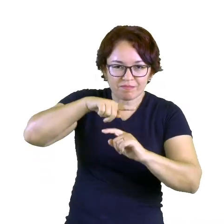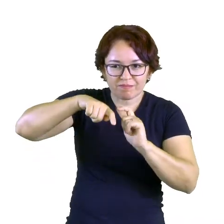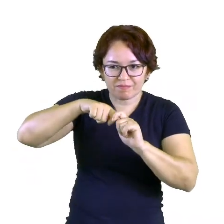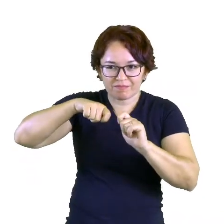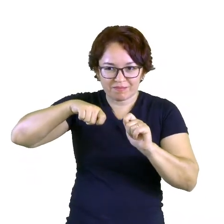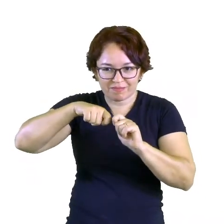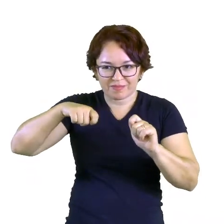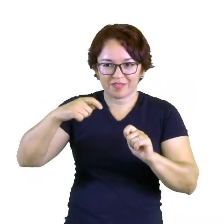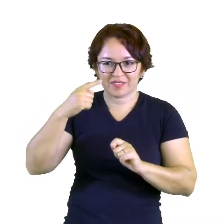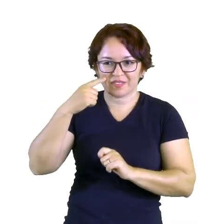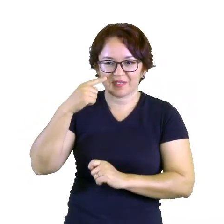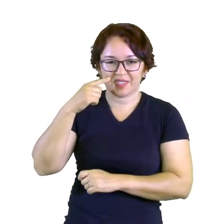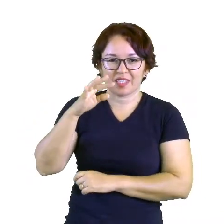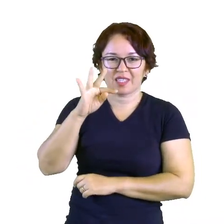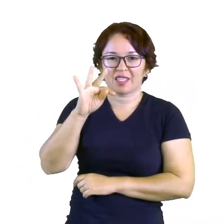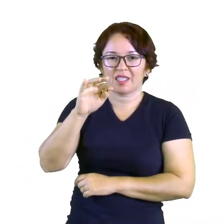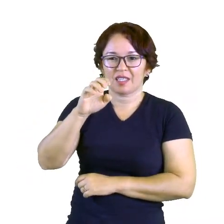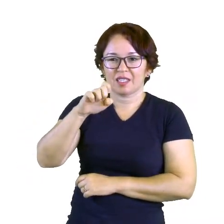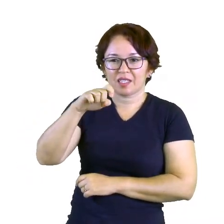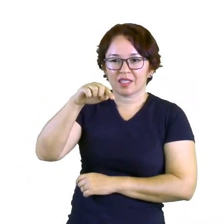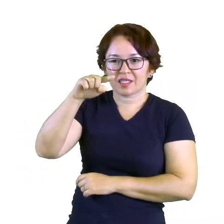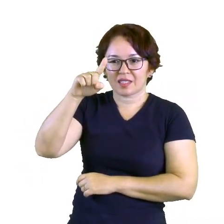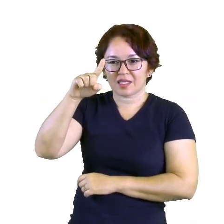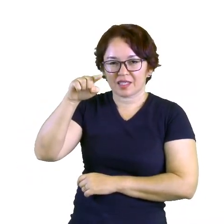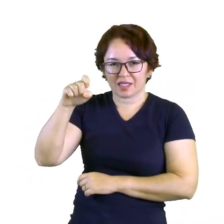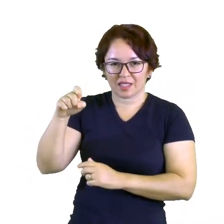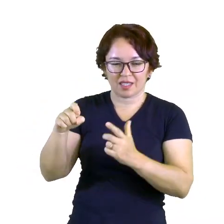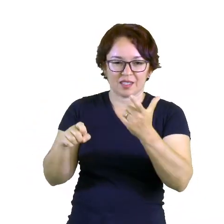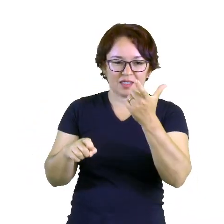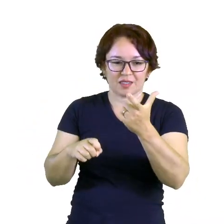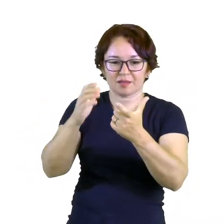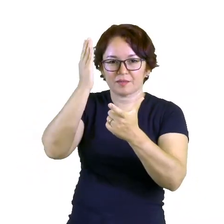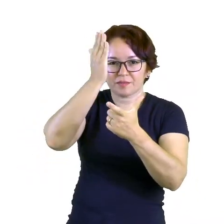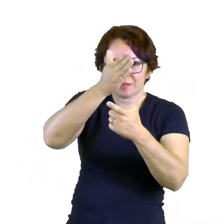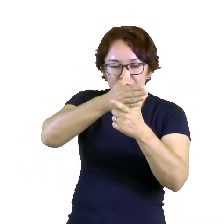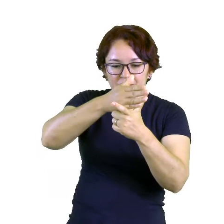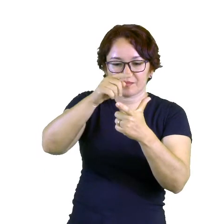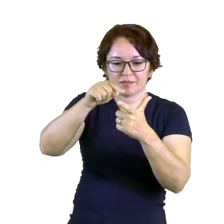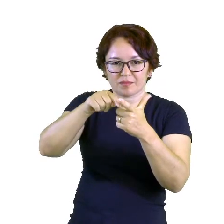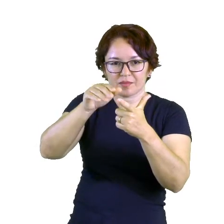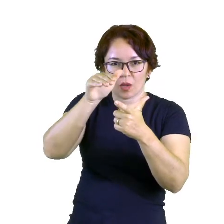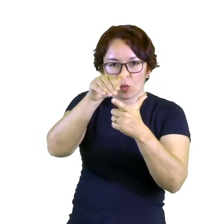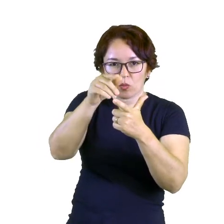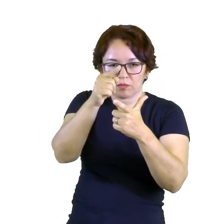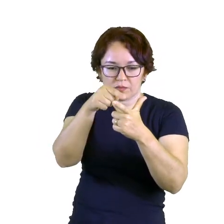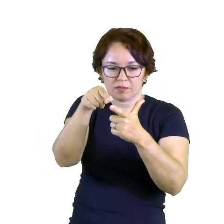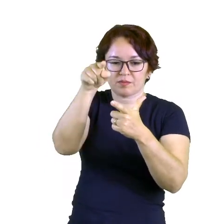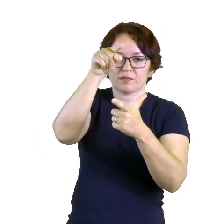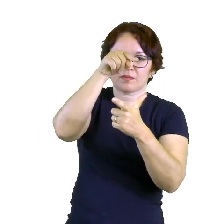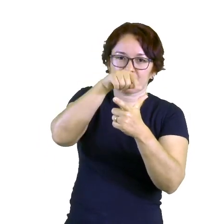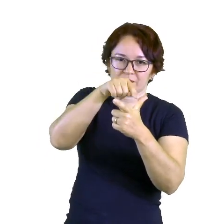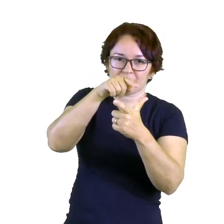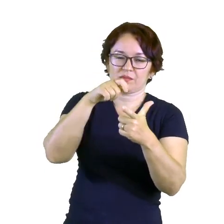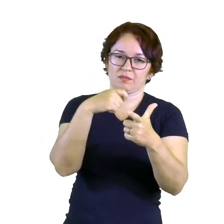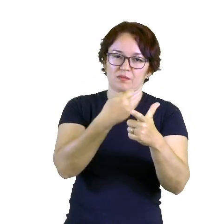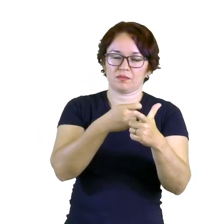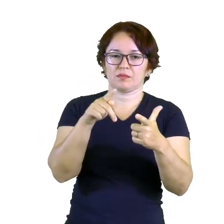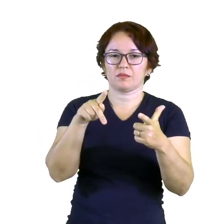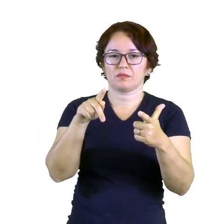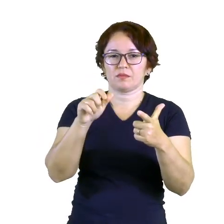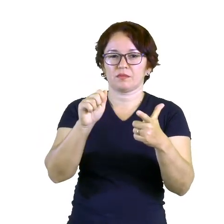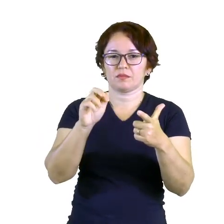é acentuada. Ela é a penúltima sílaba da palavra. Então, ela é classificada como